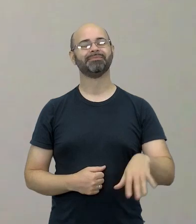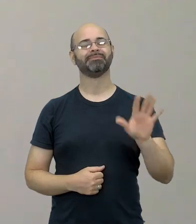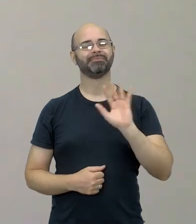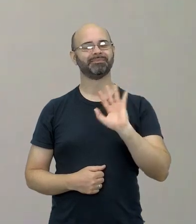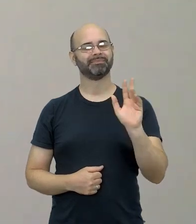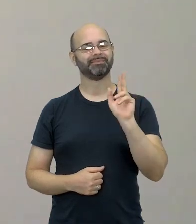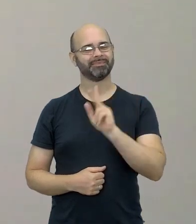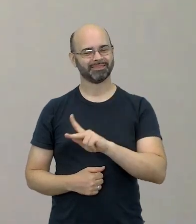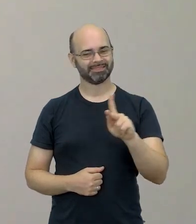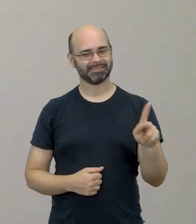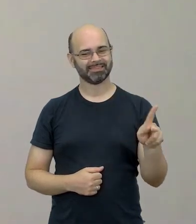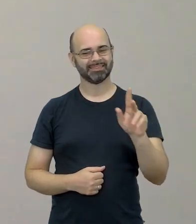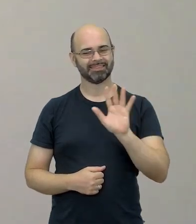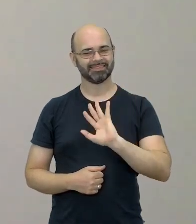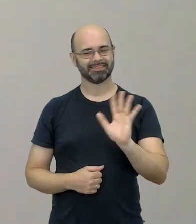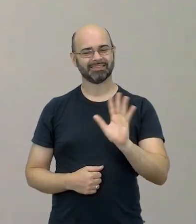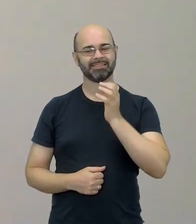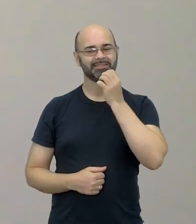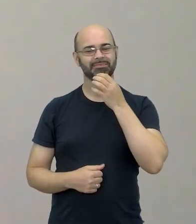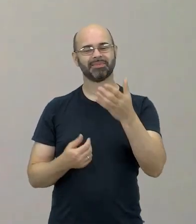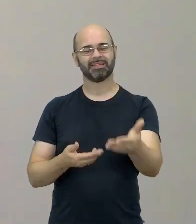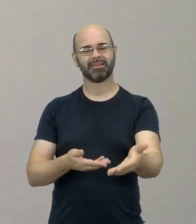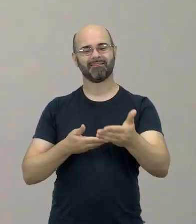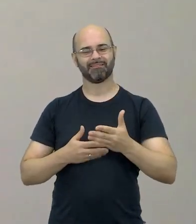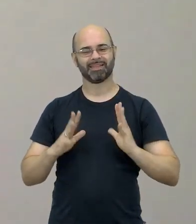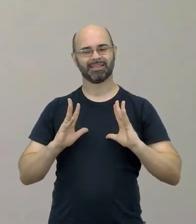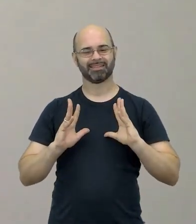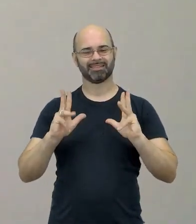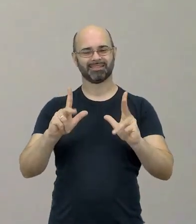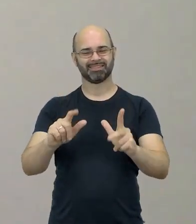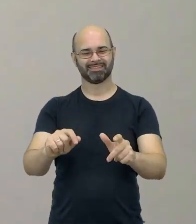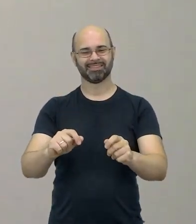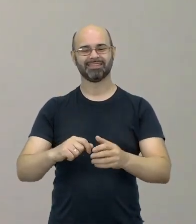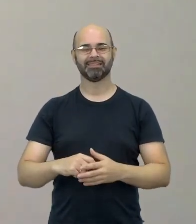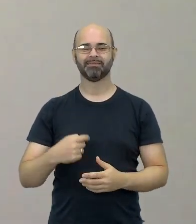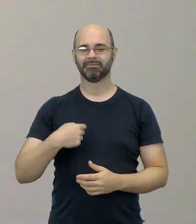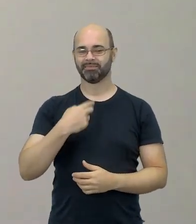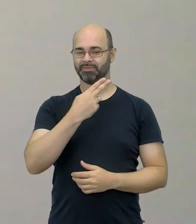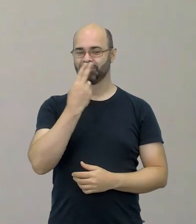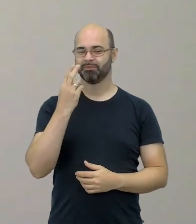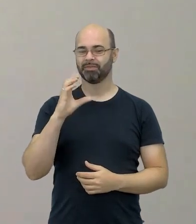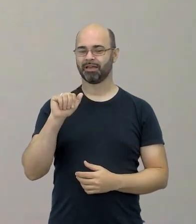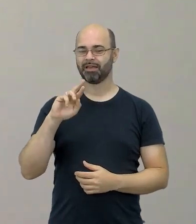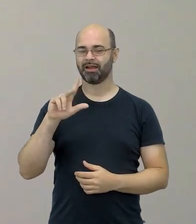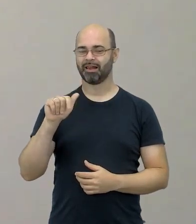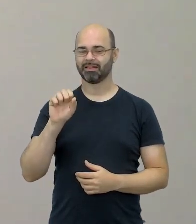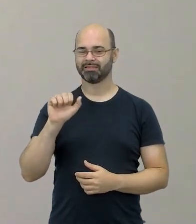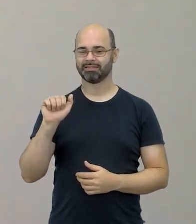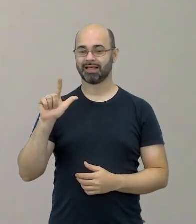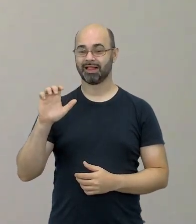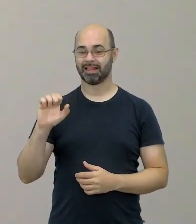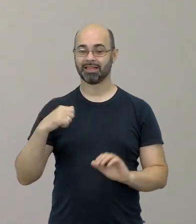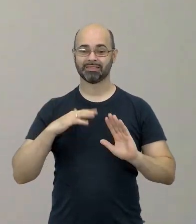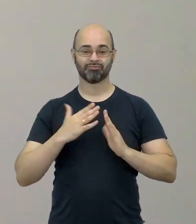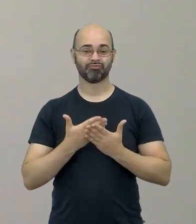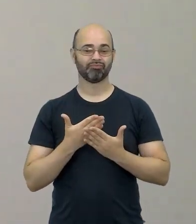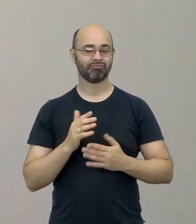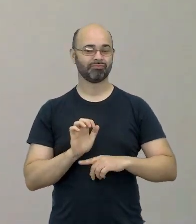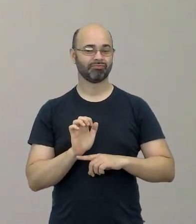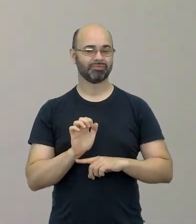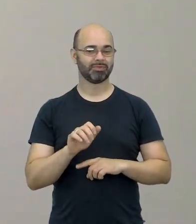professores, professoras, sejam muito bem-vindos e bem-vindas. Eu sou a Carla Salles, sou professora da rede, eu atuo aqui na cidade